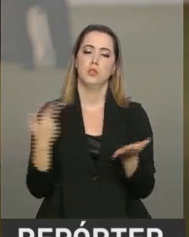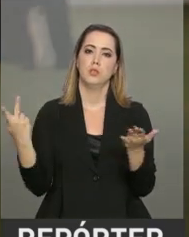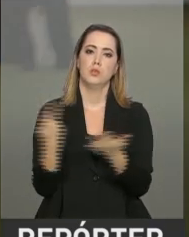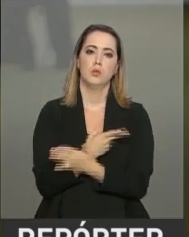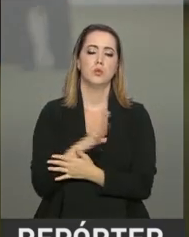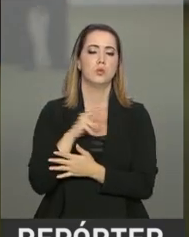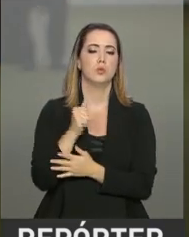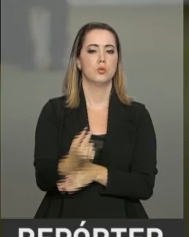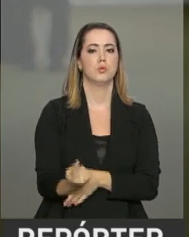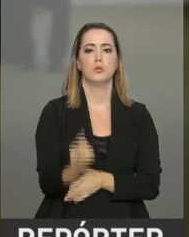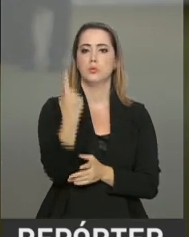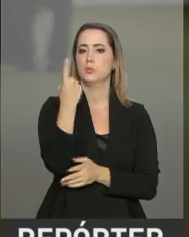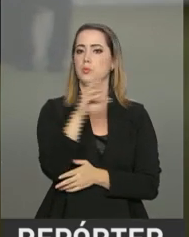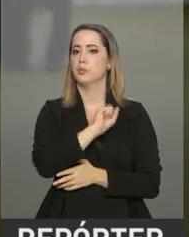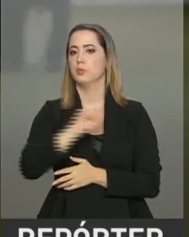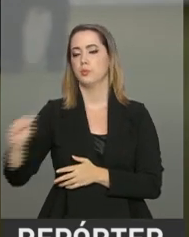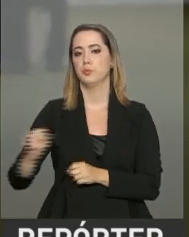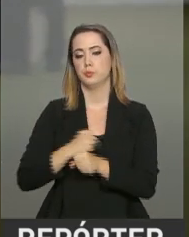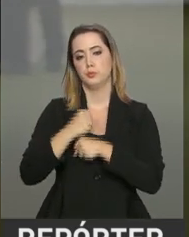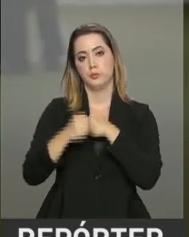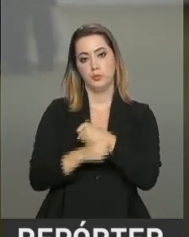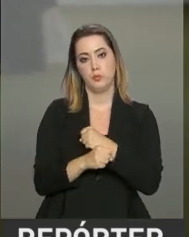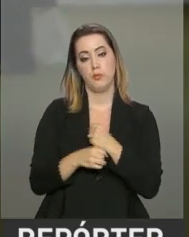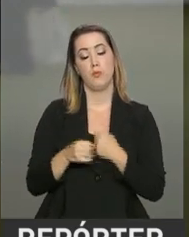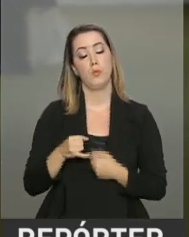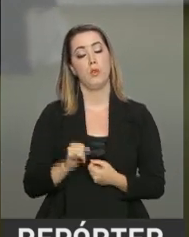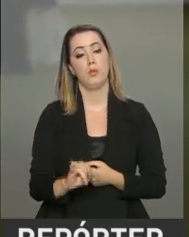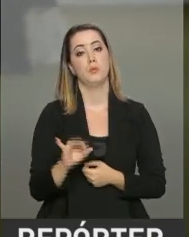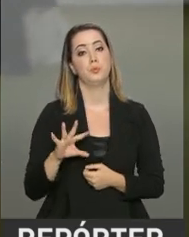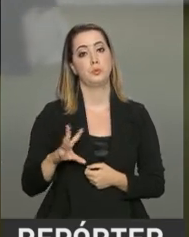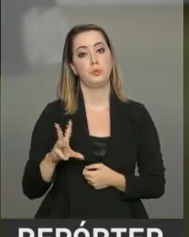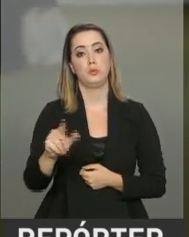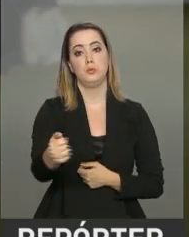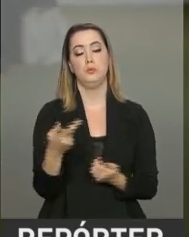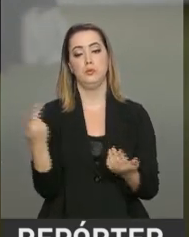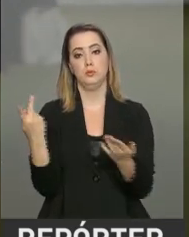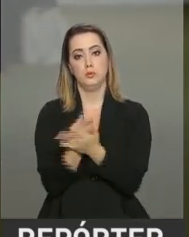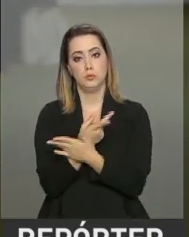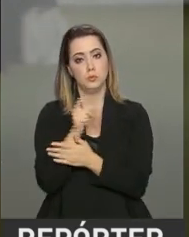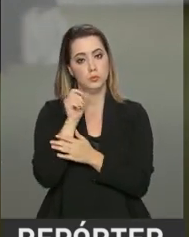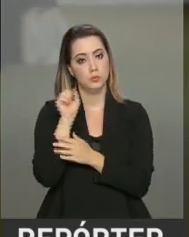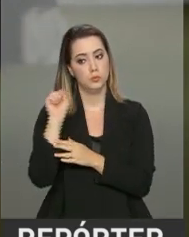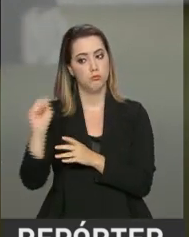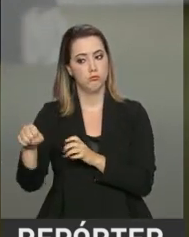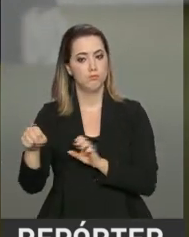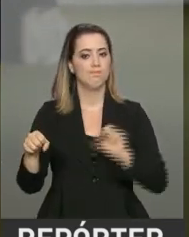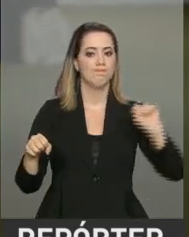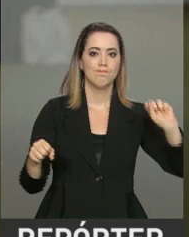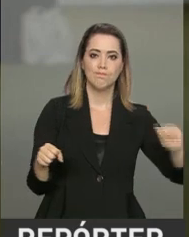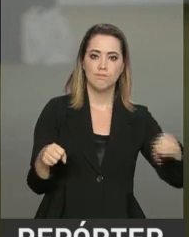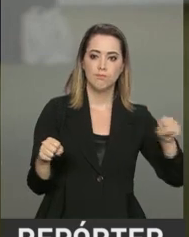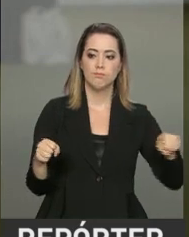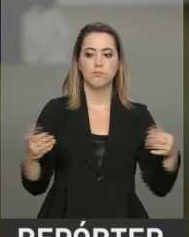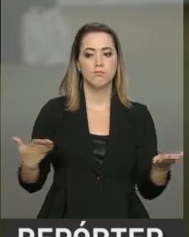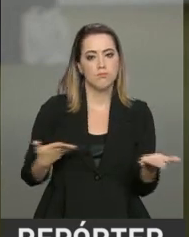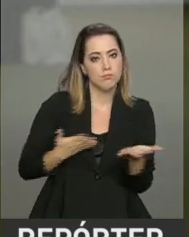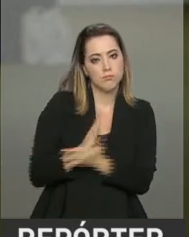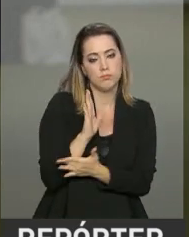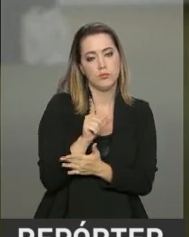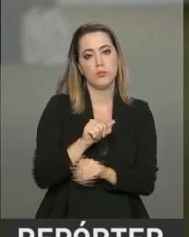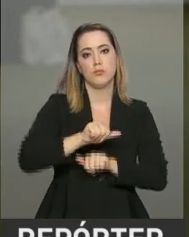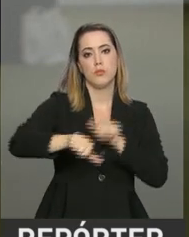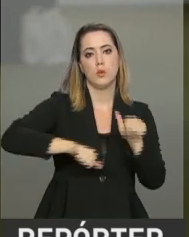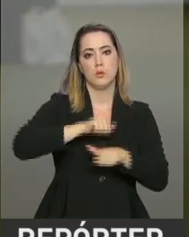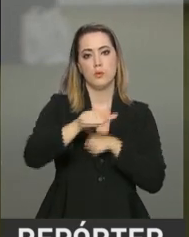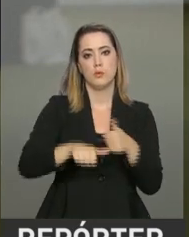semestre do ano que vem caso todos esses requisitos etapas sejam cumpridos a proposta que muda as